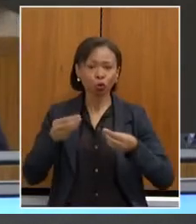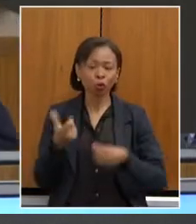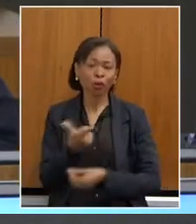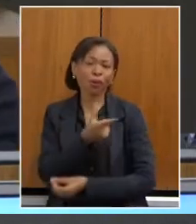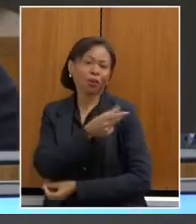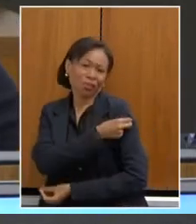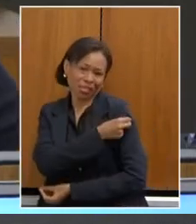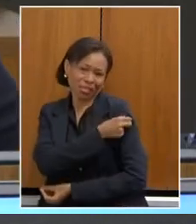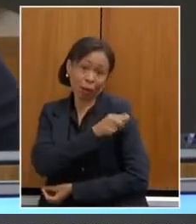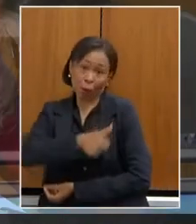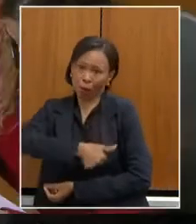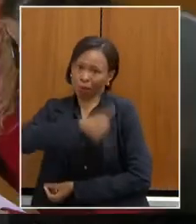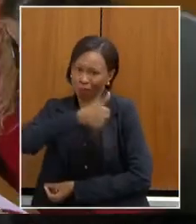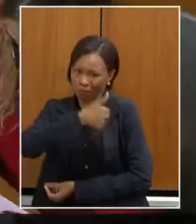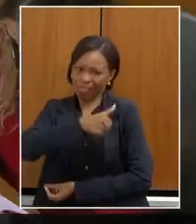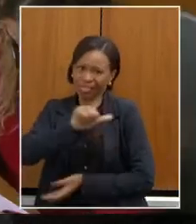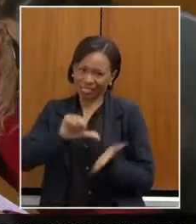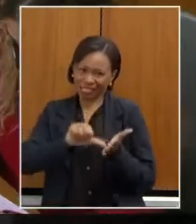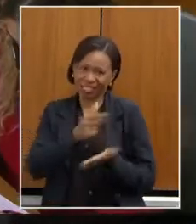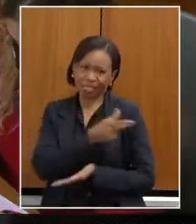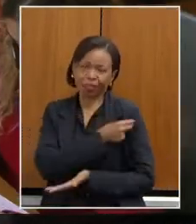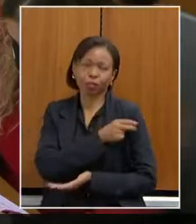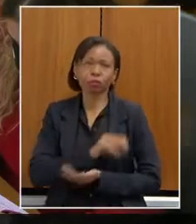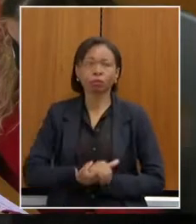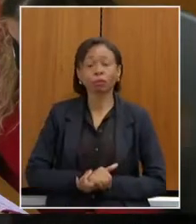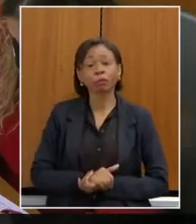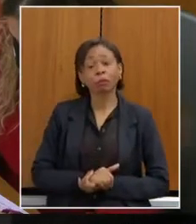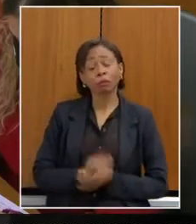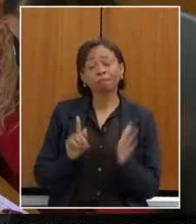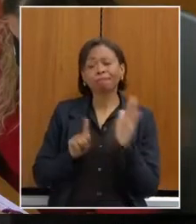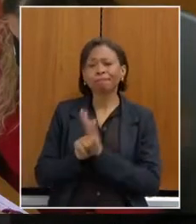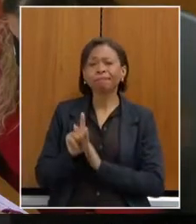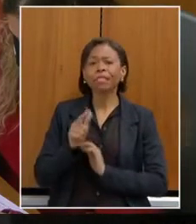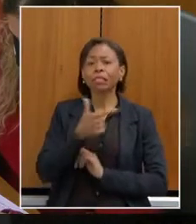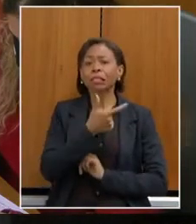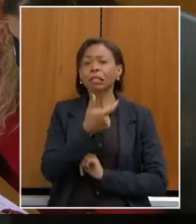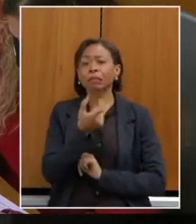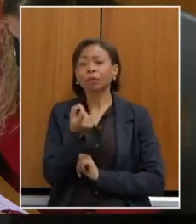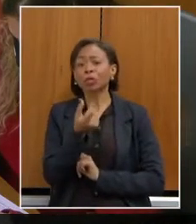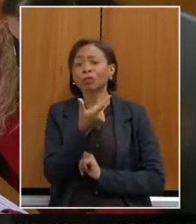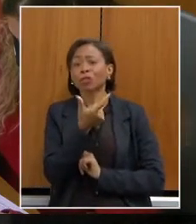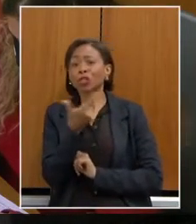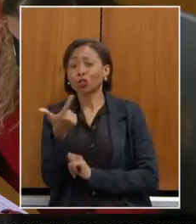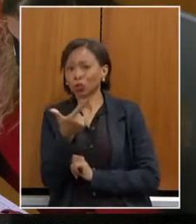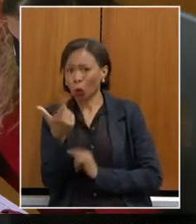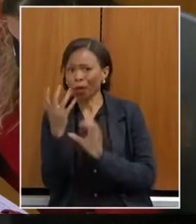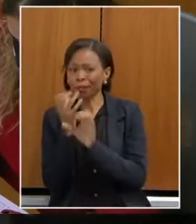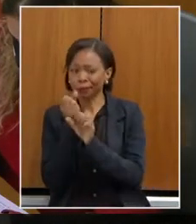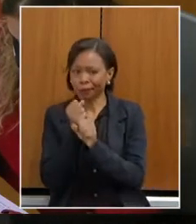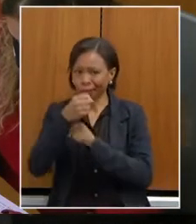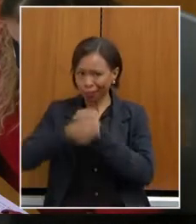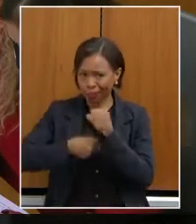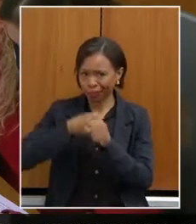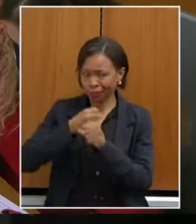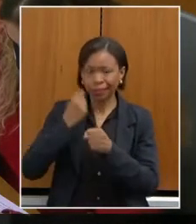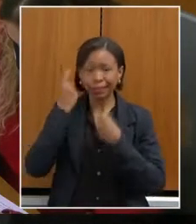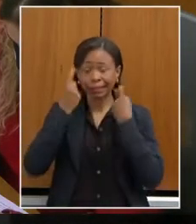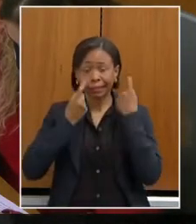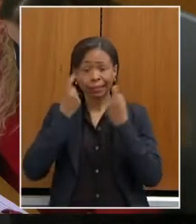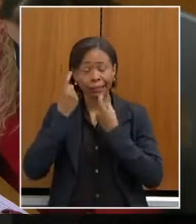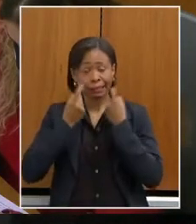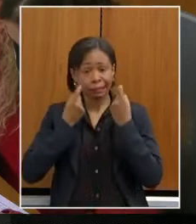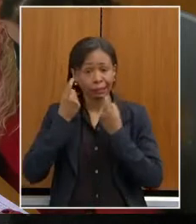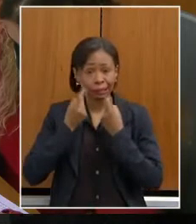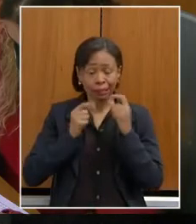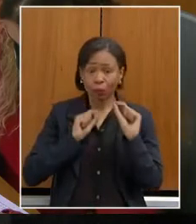Secretário, me preocupa muito a questão de 2022. Não sou especialista na área, mas por tudo